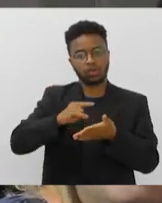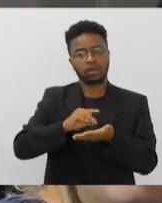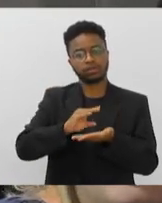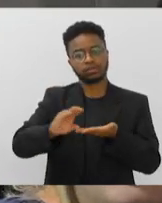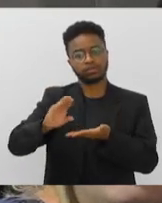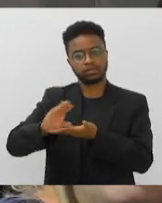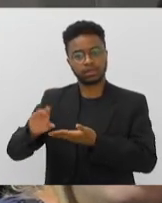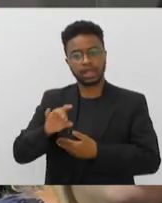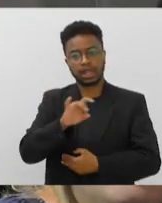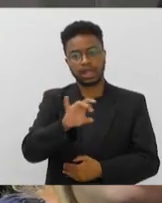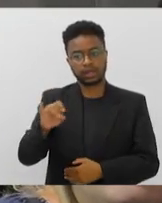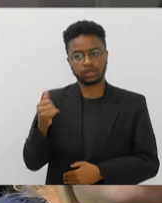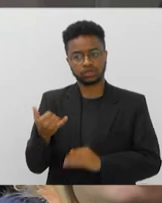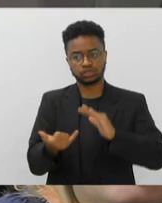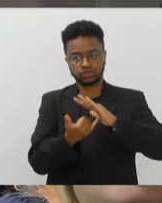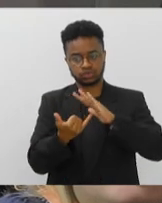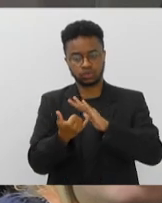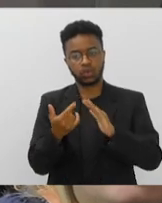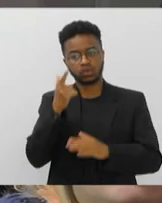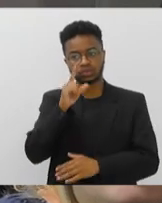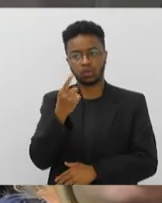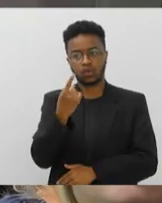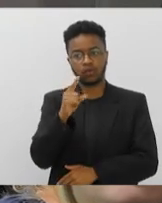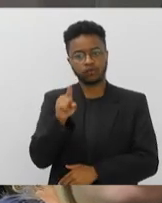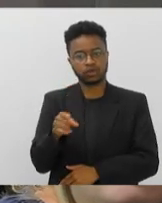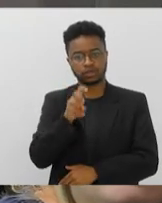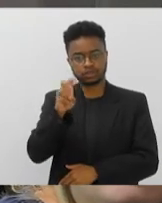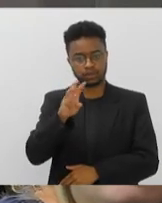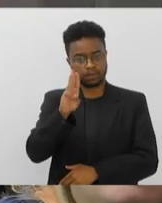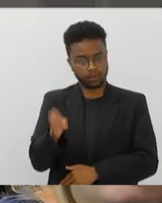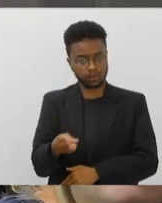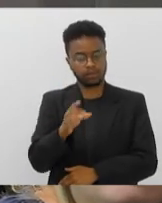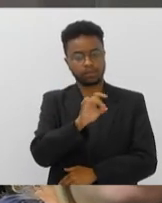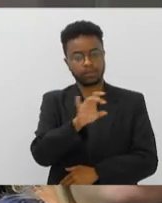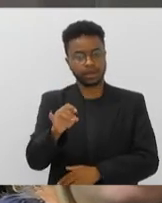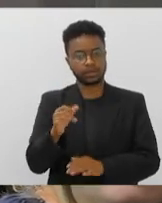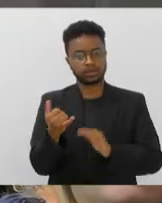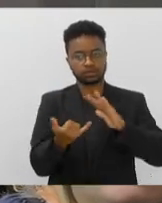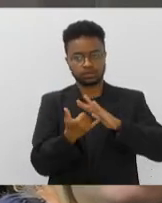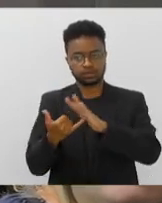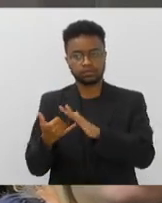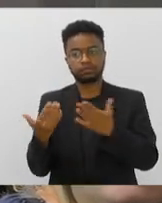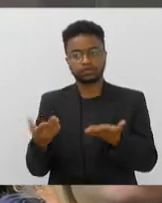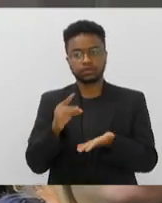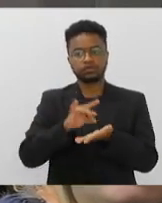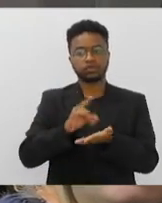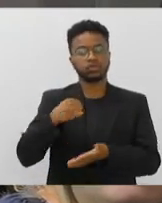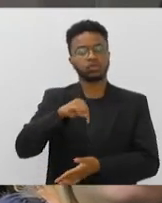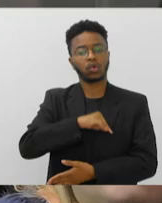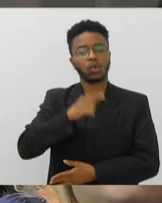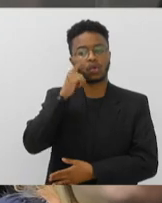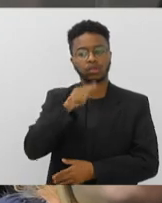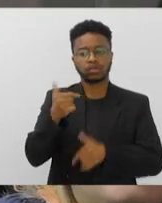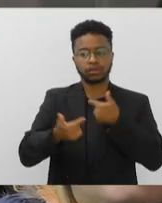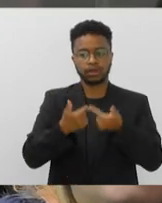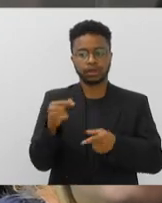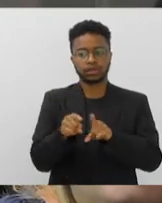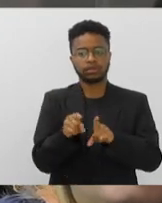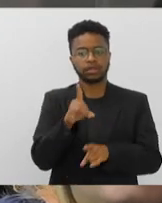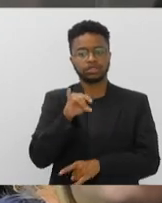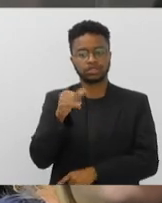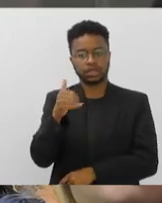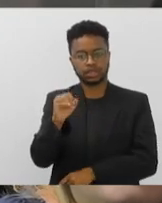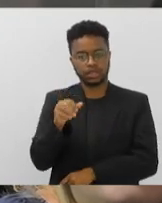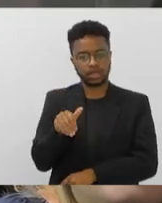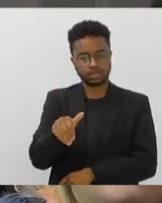1,5 Milhão para as instituições Então realmente é um é algo que nós podemos trabalhar e no dia 10 agora